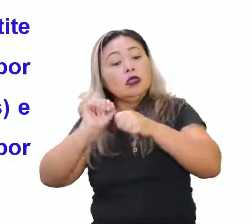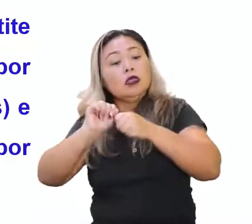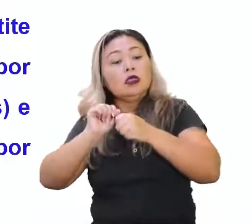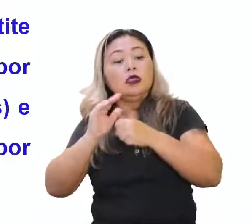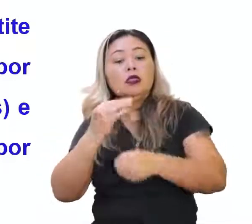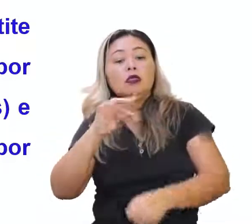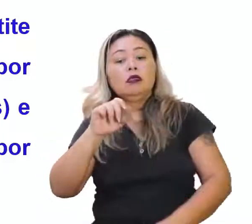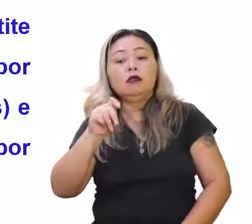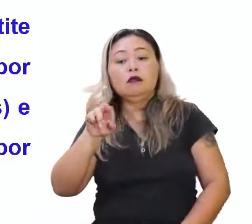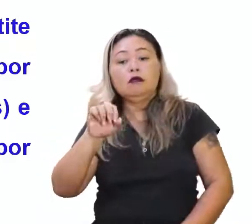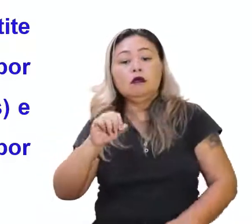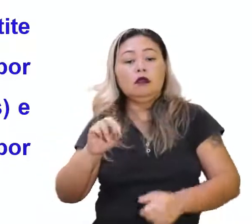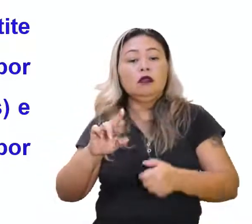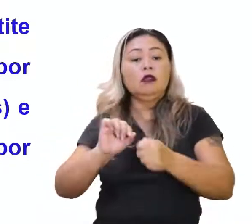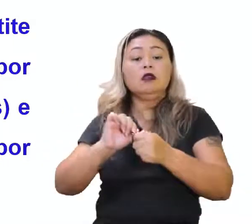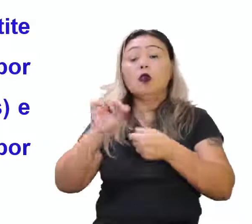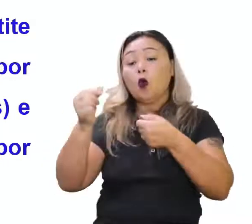por